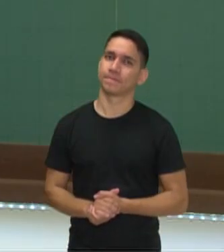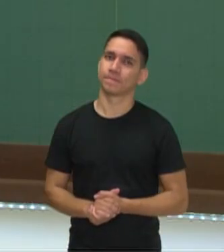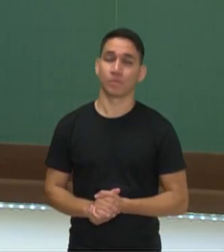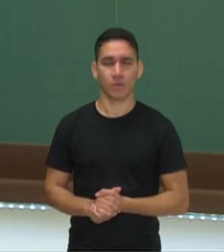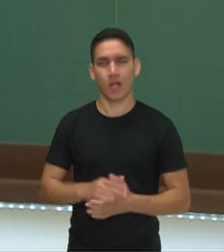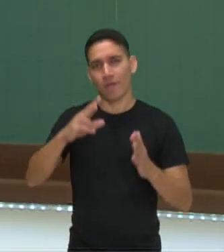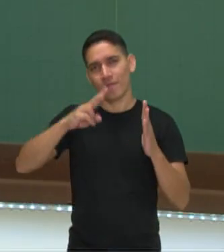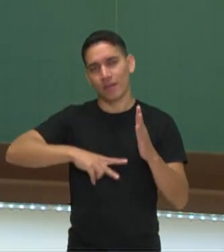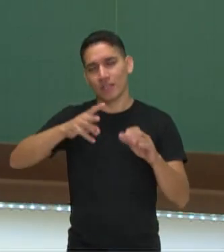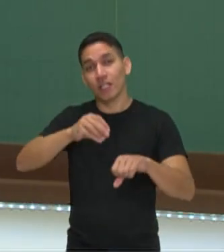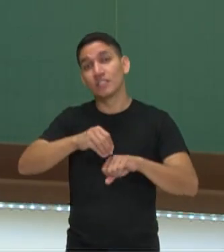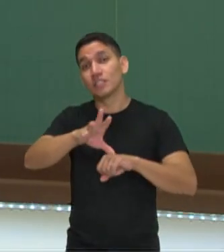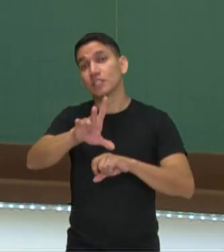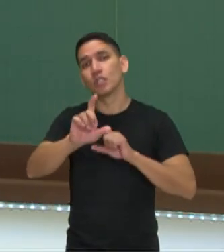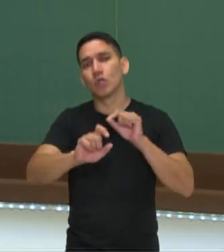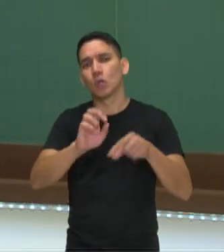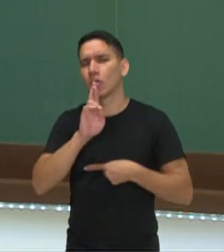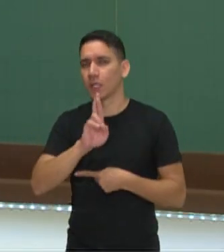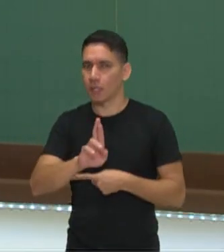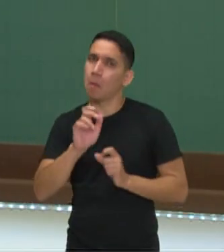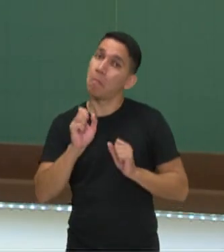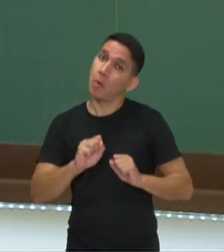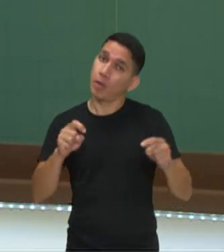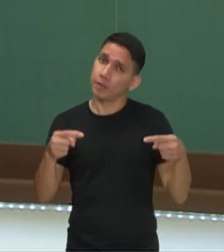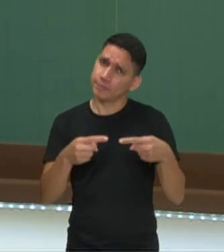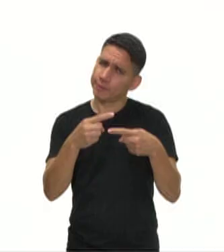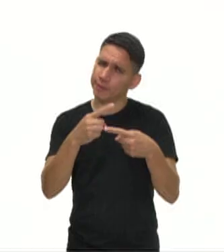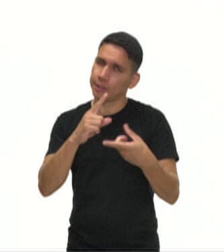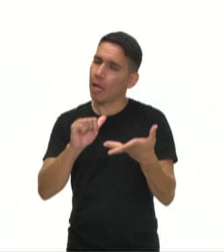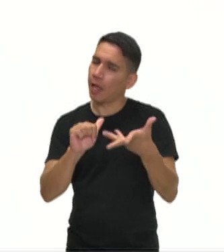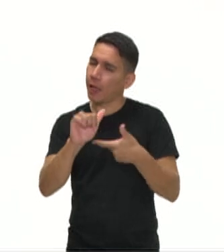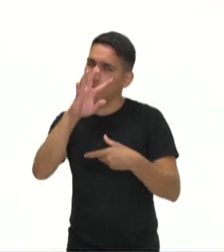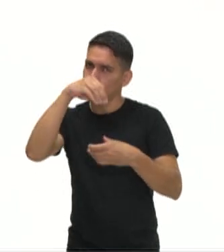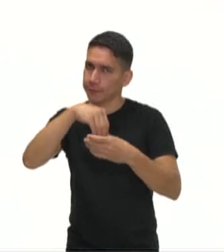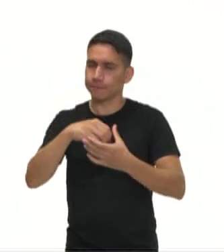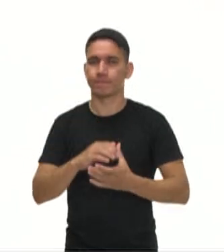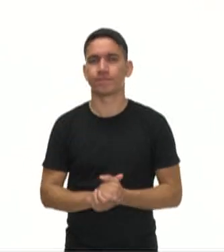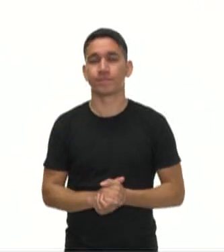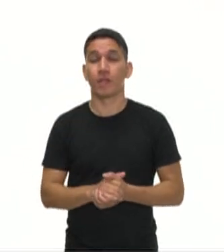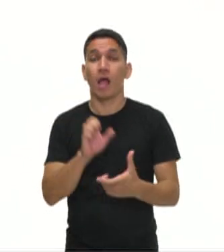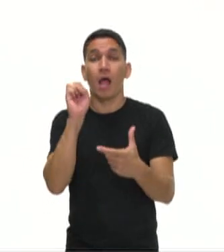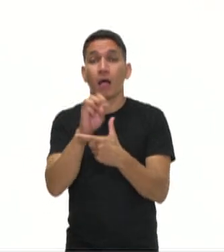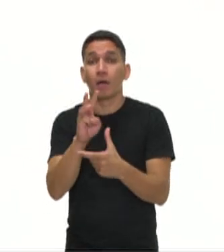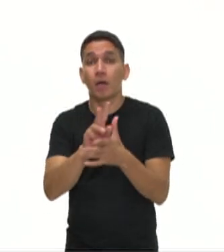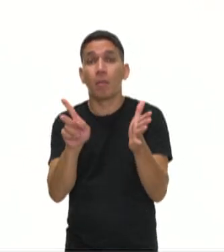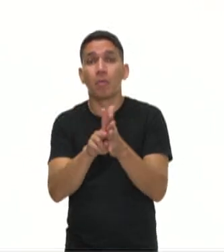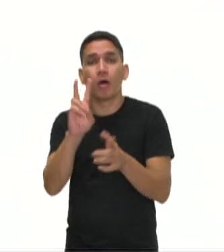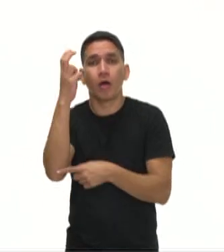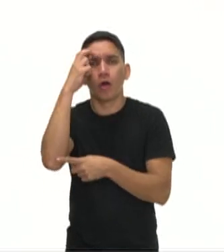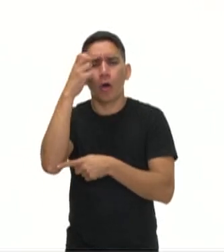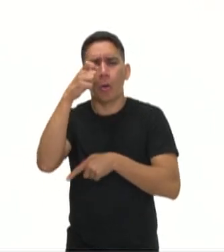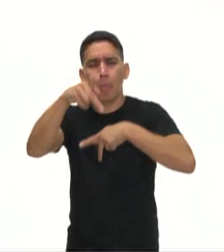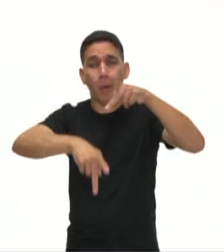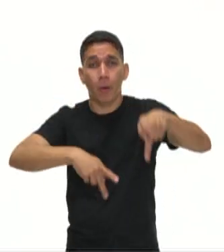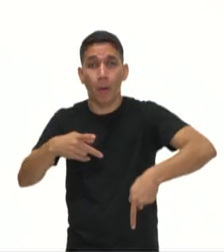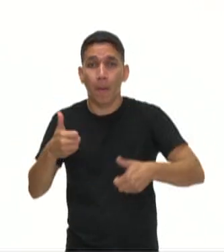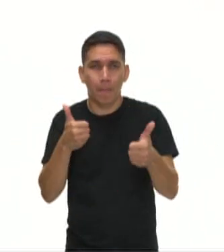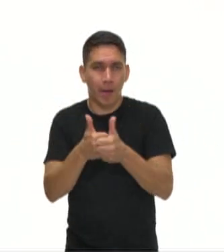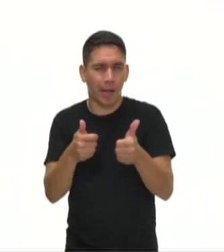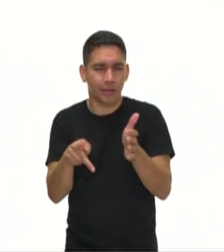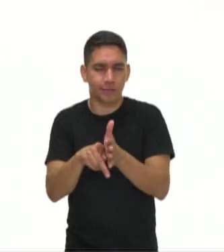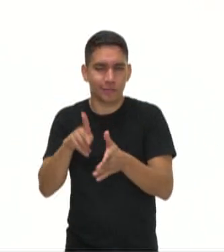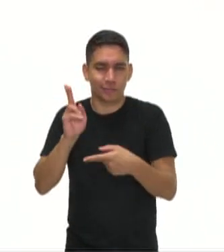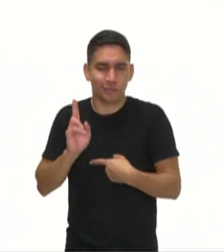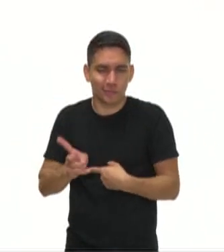Vou ler para vocês, então, o que a sua resposta deve considerar, né? Aspectos da cultura popular próximos da sua realidade,